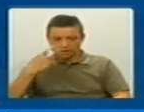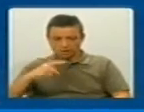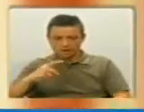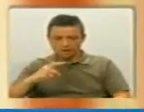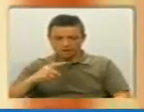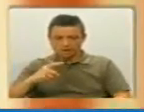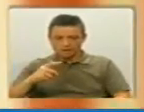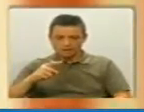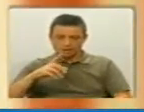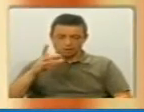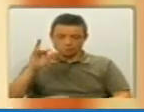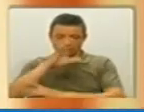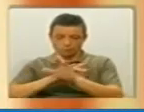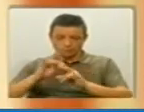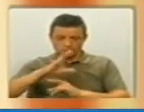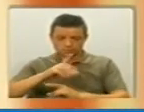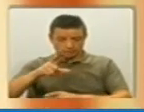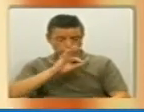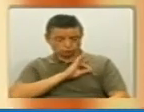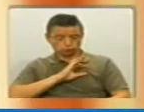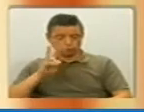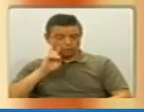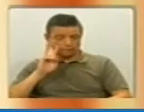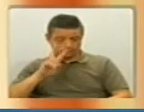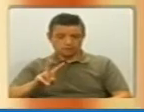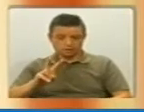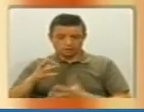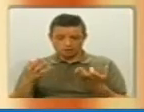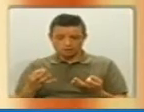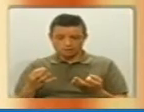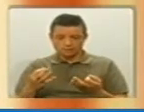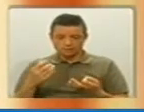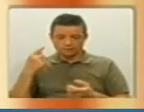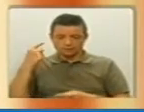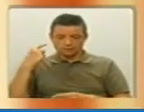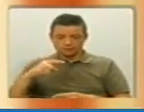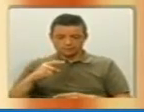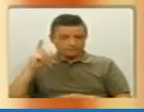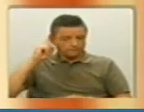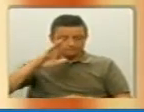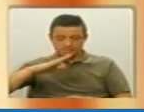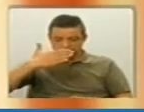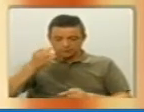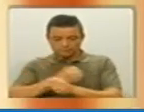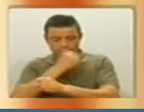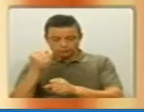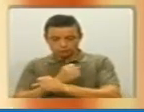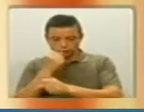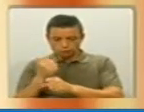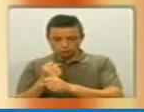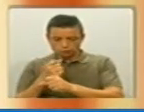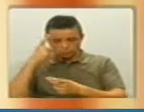Agência Espacial Europeia, chamava-se Paulo Marques, é este senhor que nós estamos a ver, e que a principal função